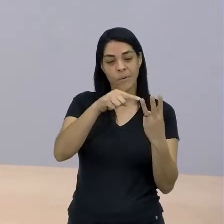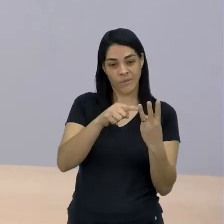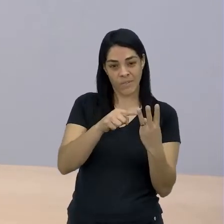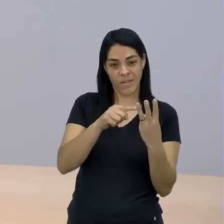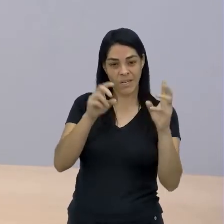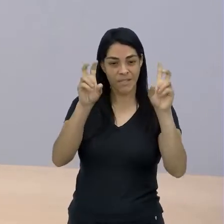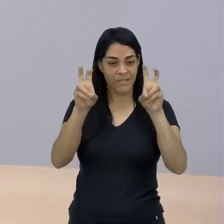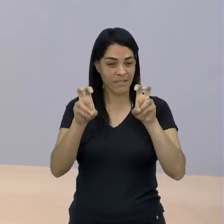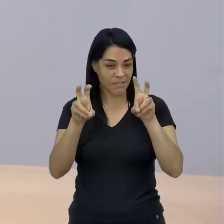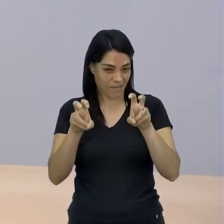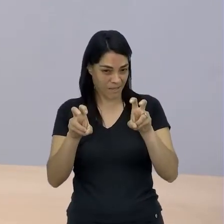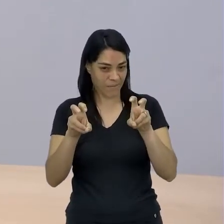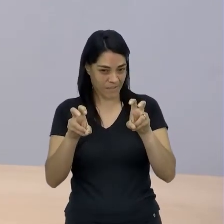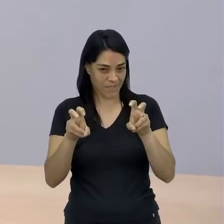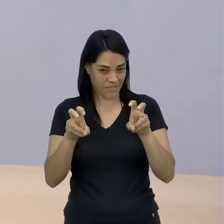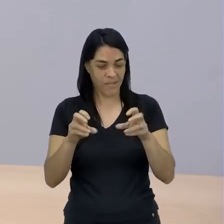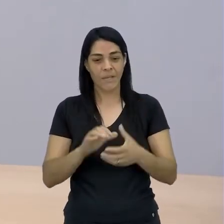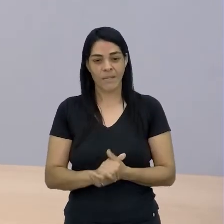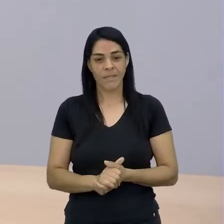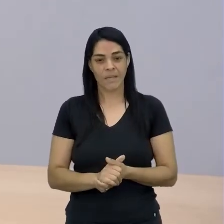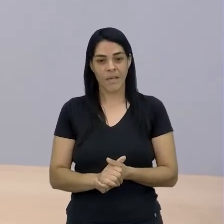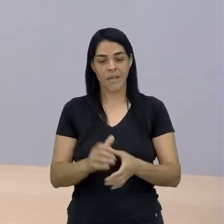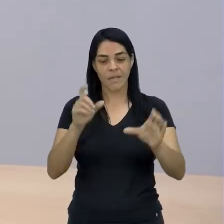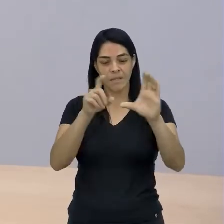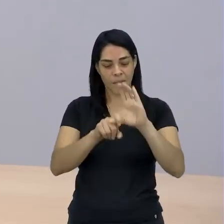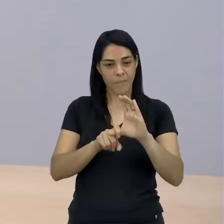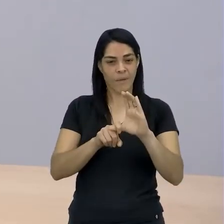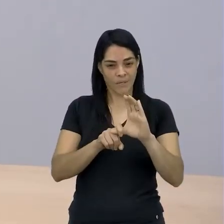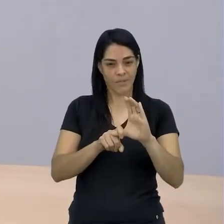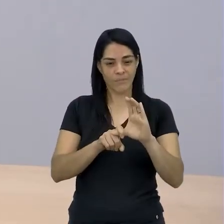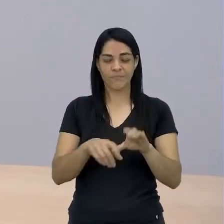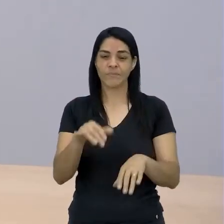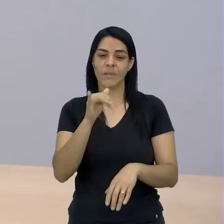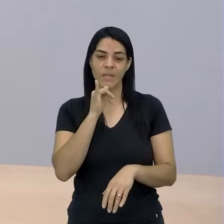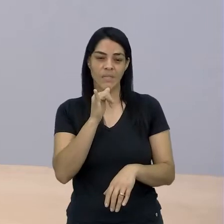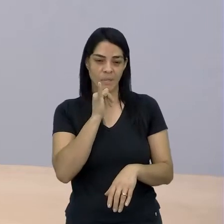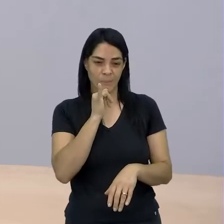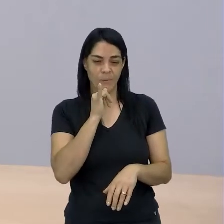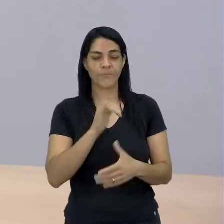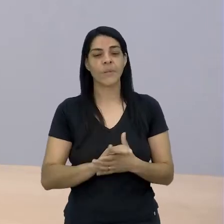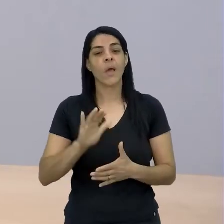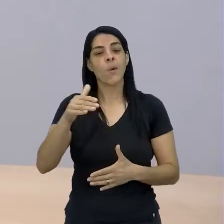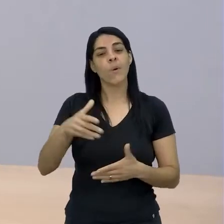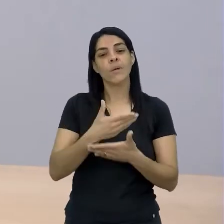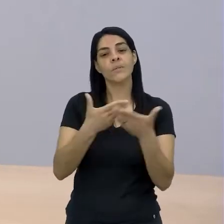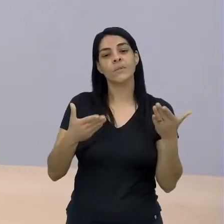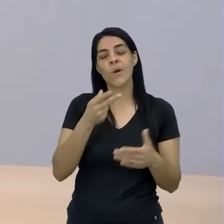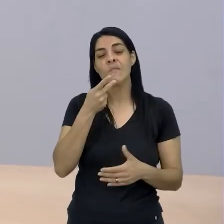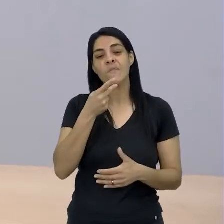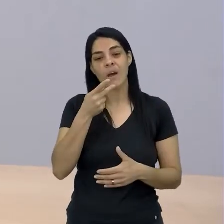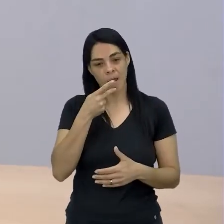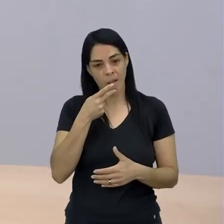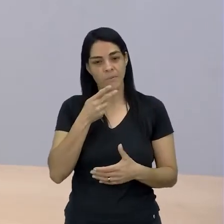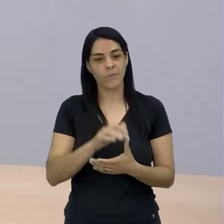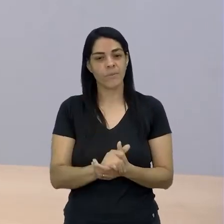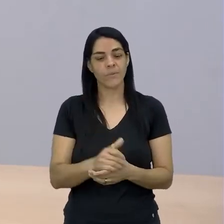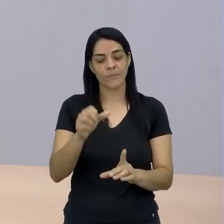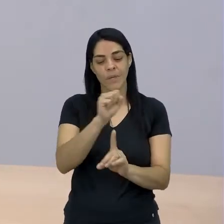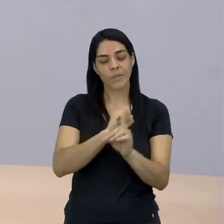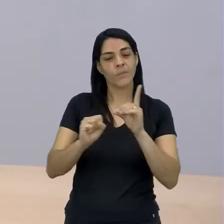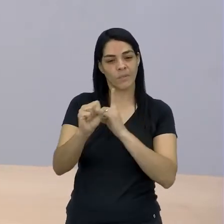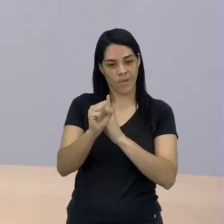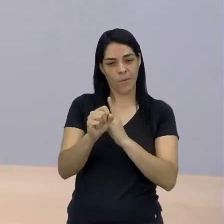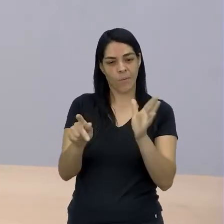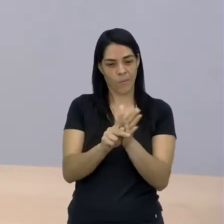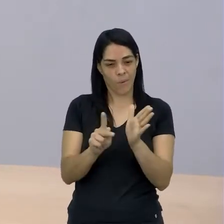e eles se autodependem. Por exemplo, quando a gente fala da questão social das